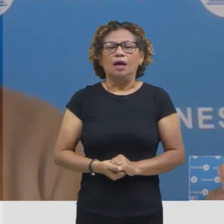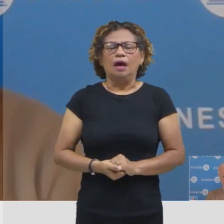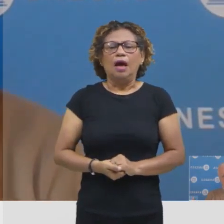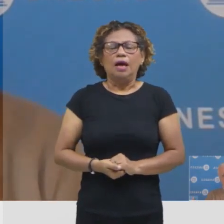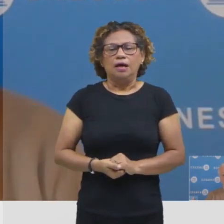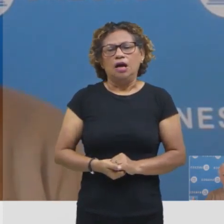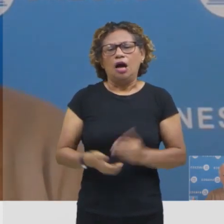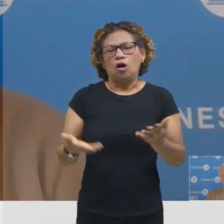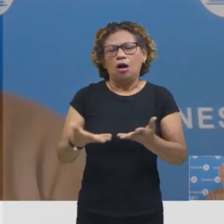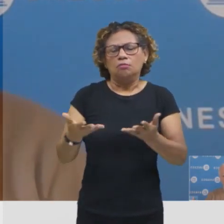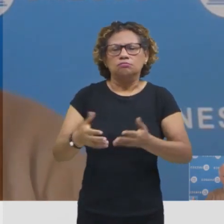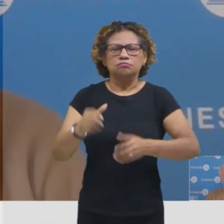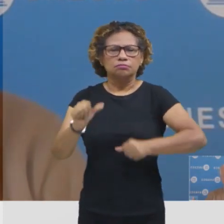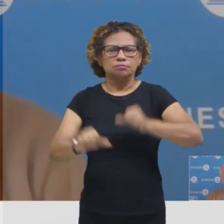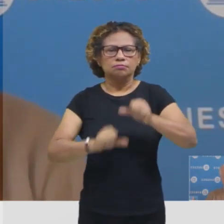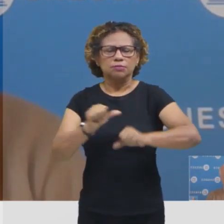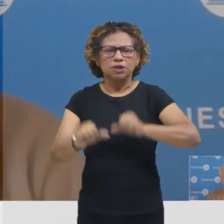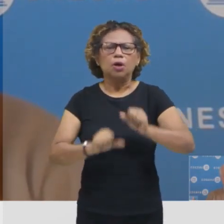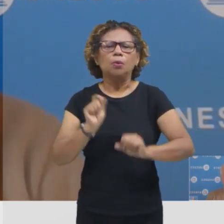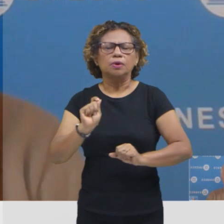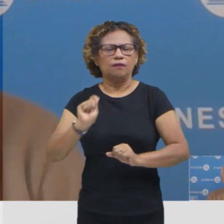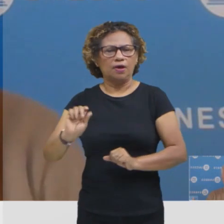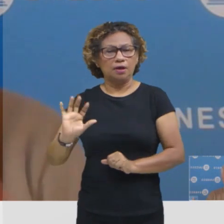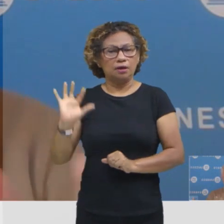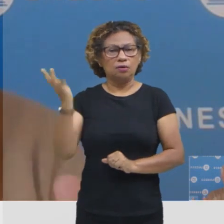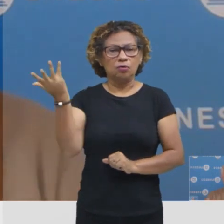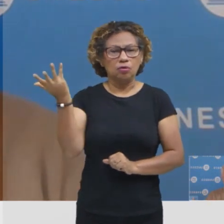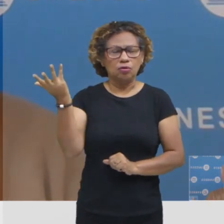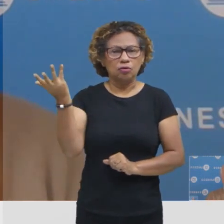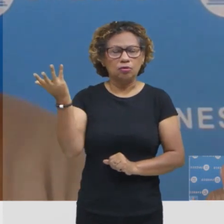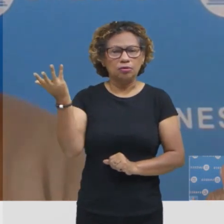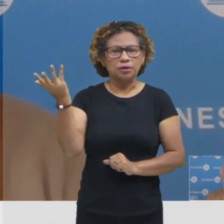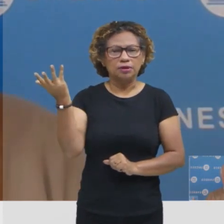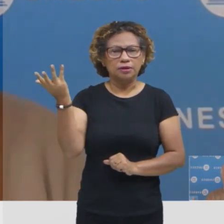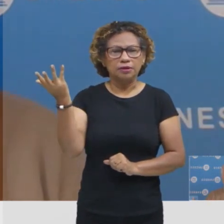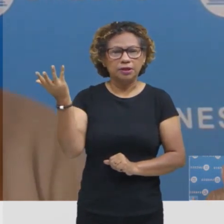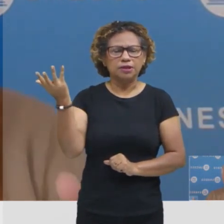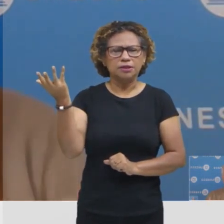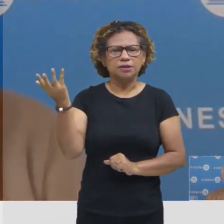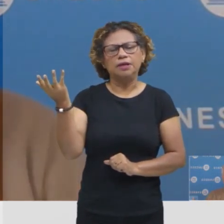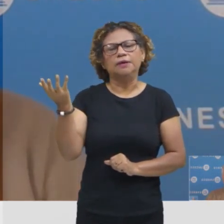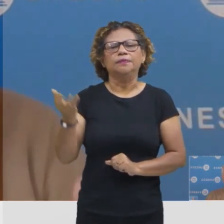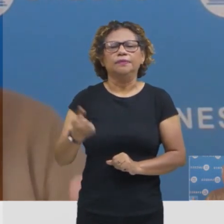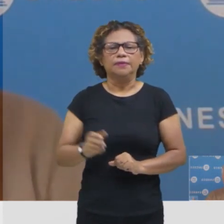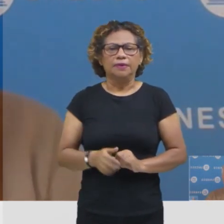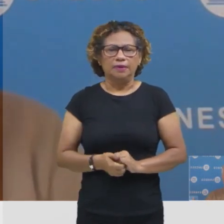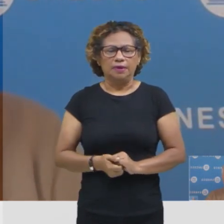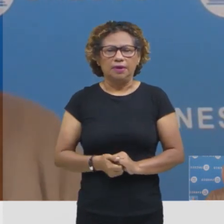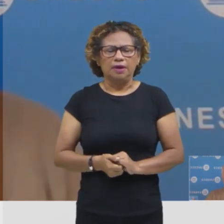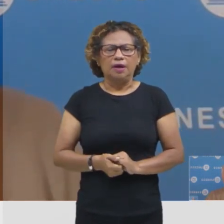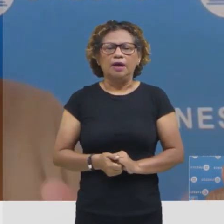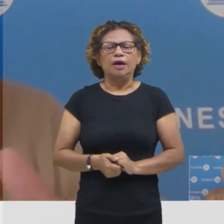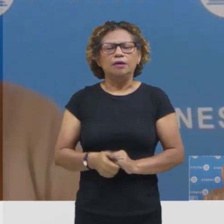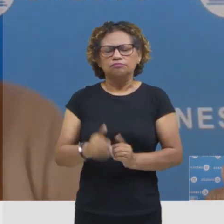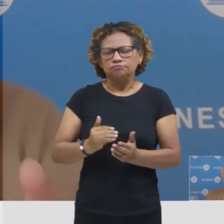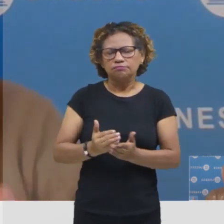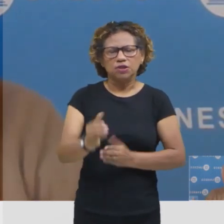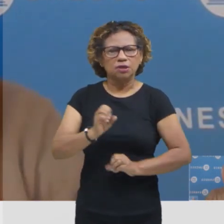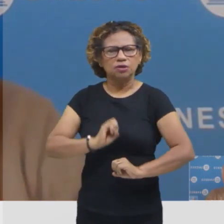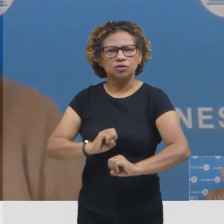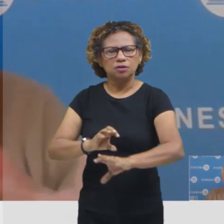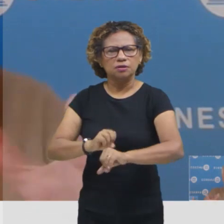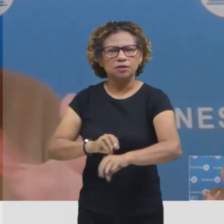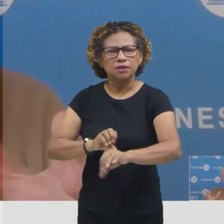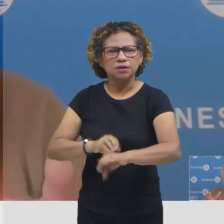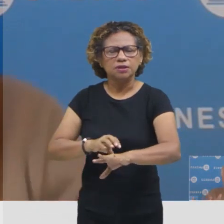processo de mudança, o que vai acontecer uma diversidade de espaços. Em vez de um ensino